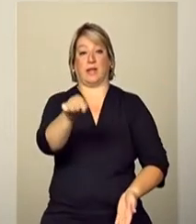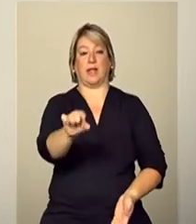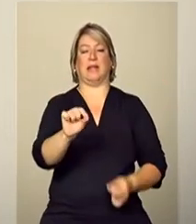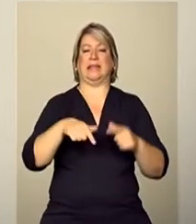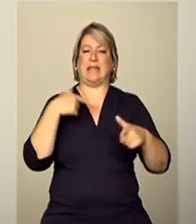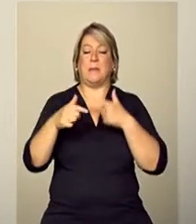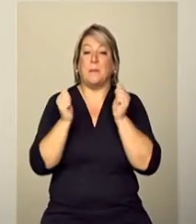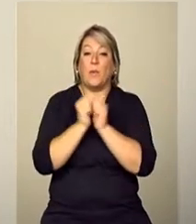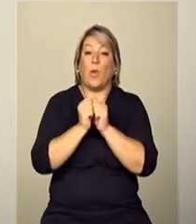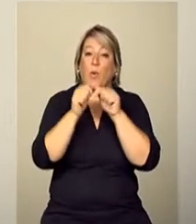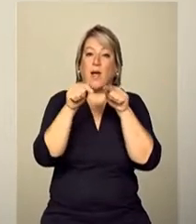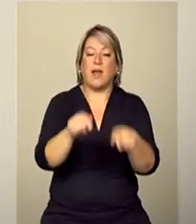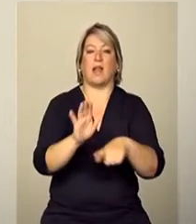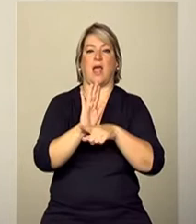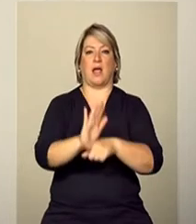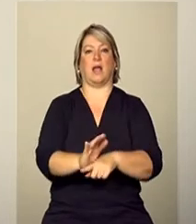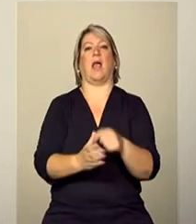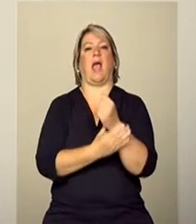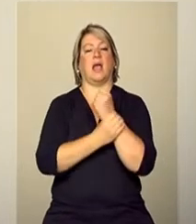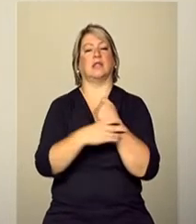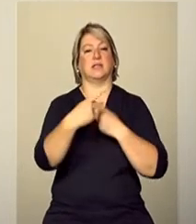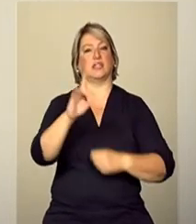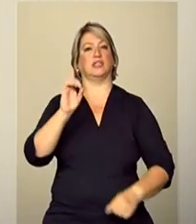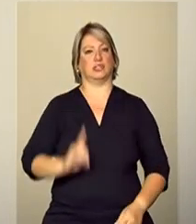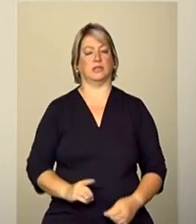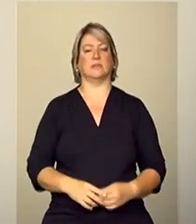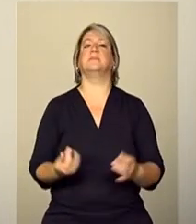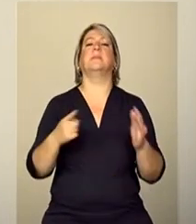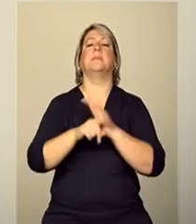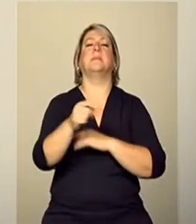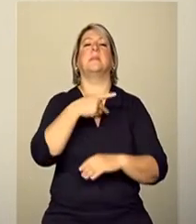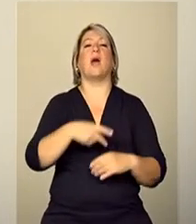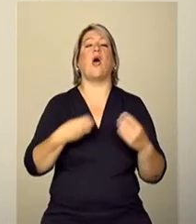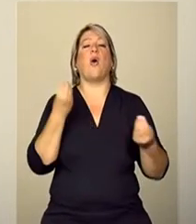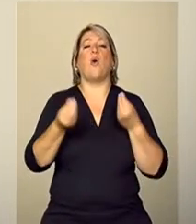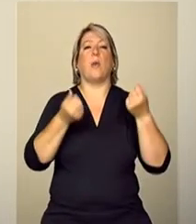trabalhando com ela para garantir o seu direito